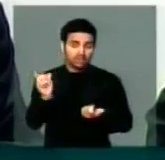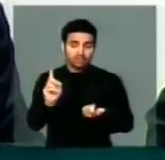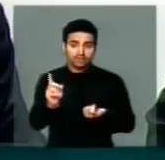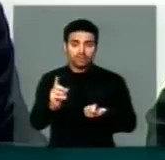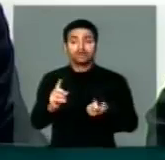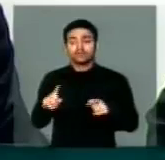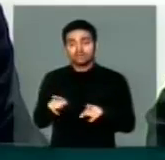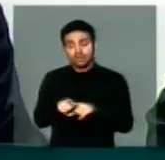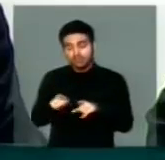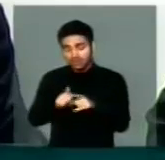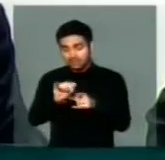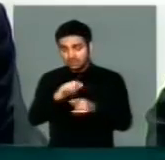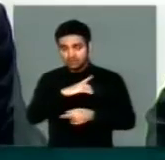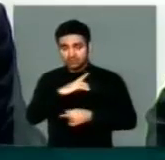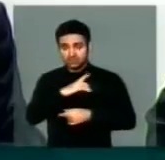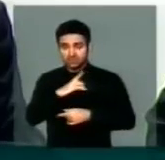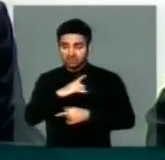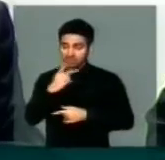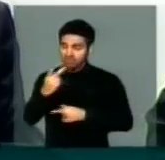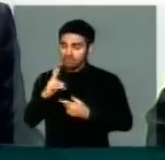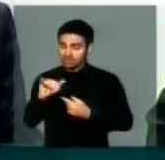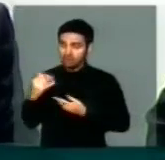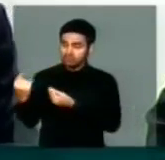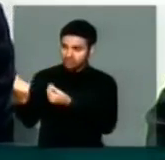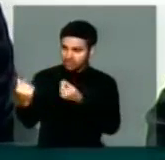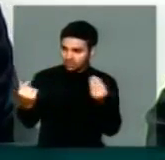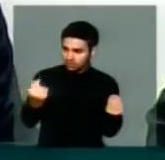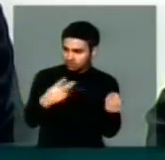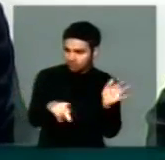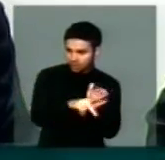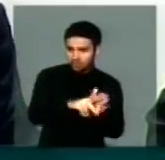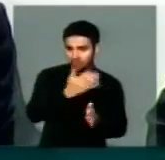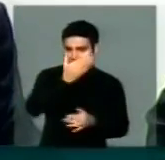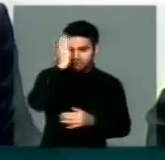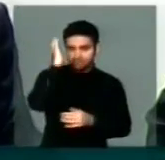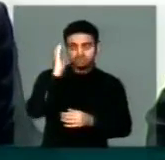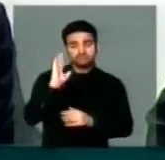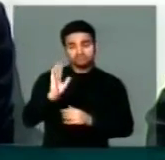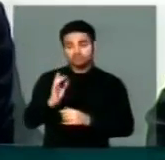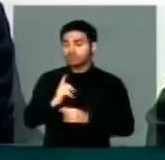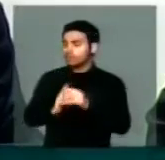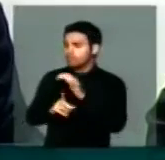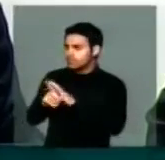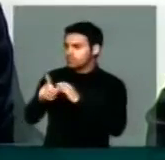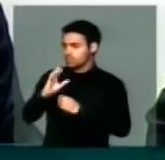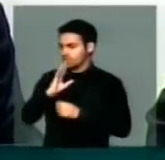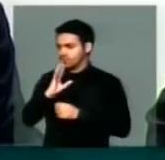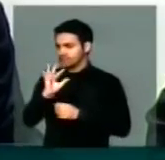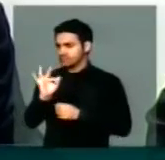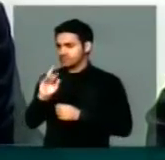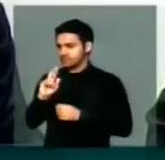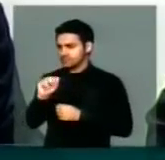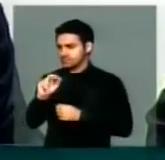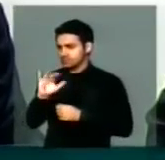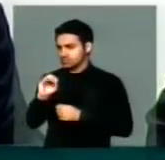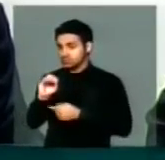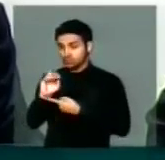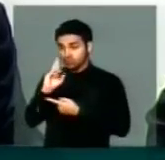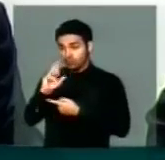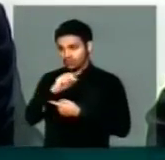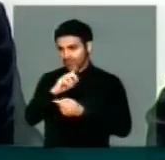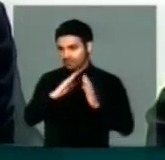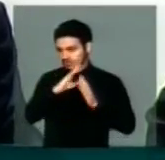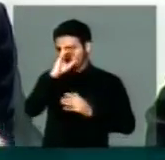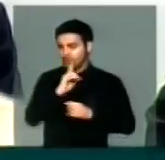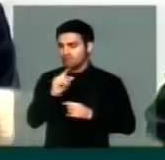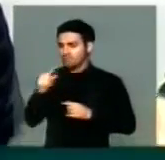oportunidade, que havia determinada a entrega de valores para Eduardo Cunha. Questionado se o declarante conhece Francisco José dos Reis, proprietário da Casa Amarela,